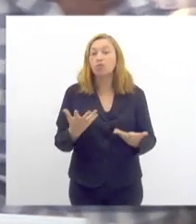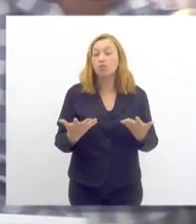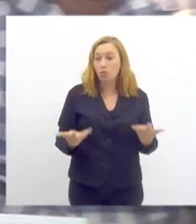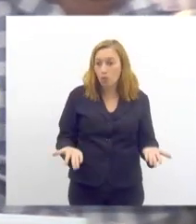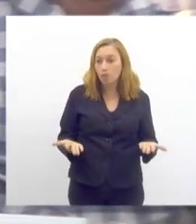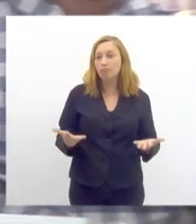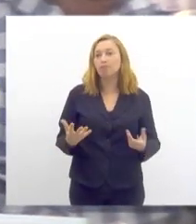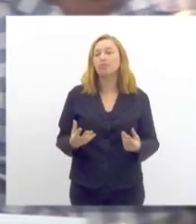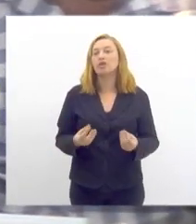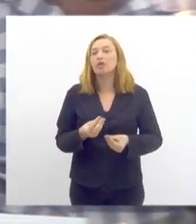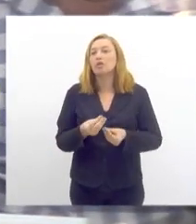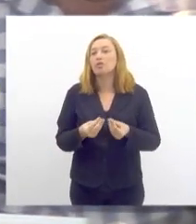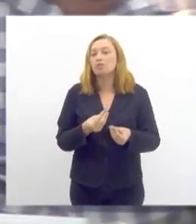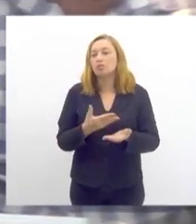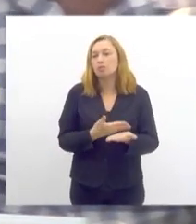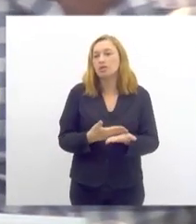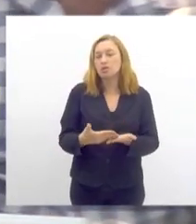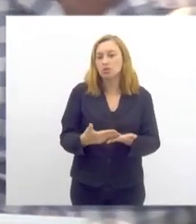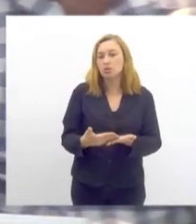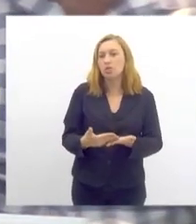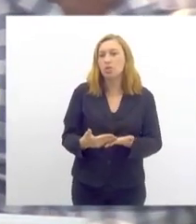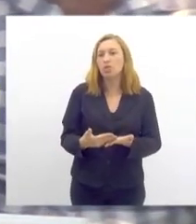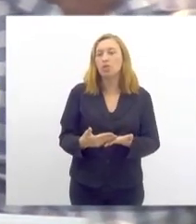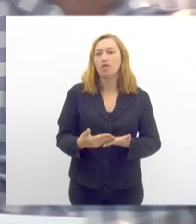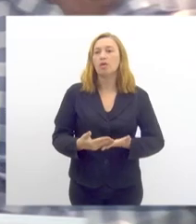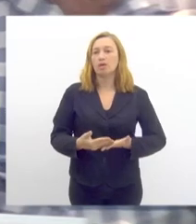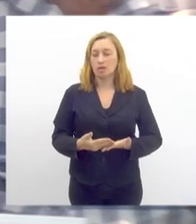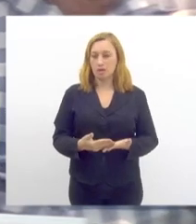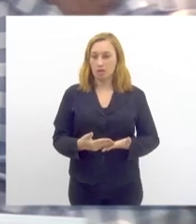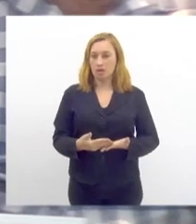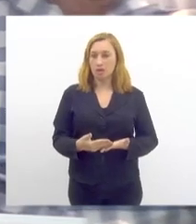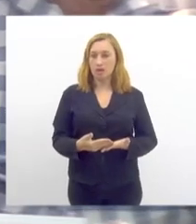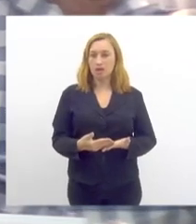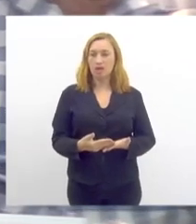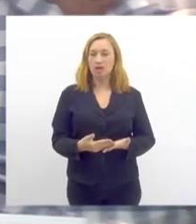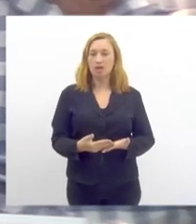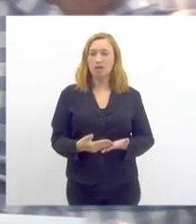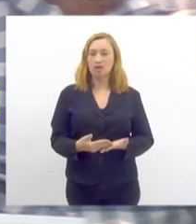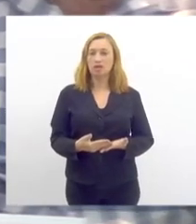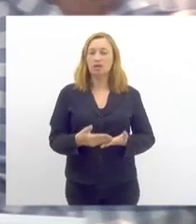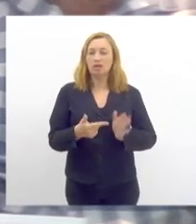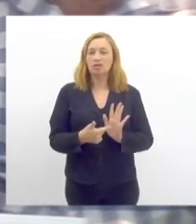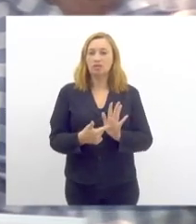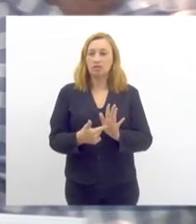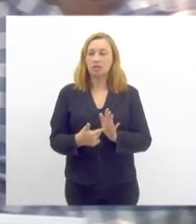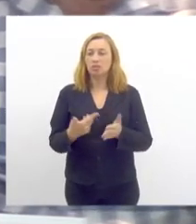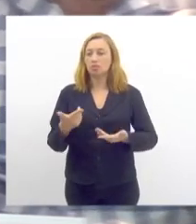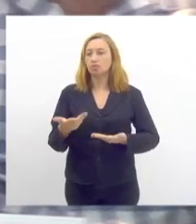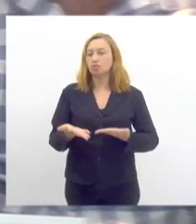uma tônica, né, que não tem, é inegável que isso vai acontecer, nós começamos a digitalizar os serviços do DETRAN,